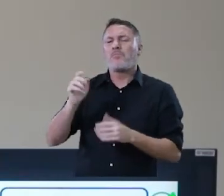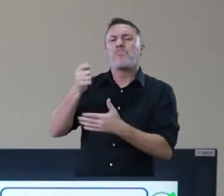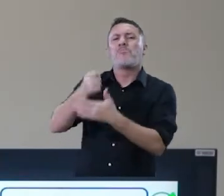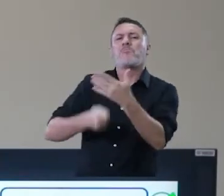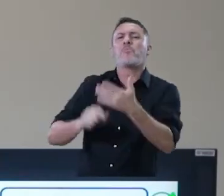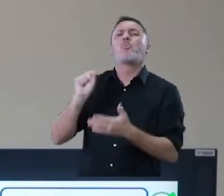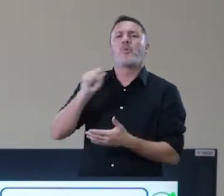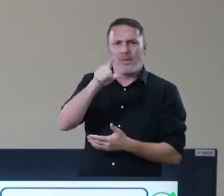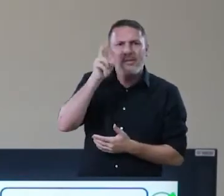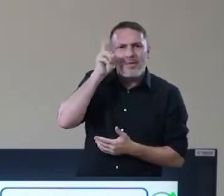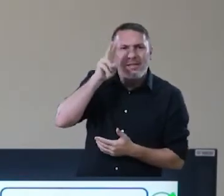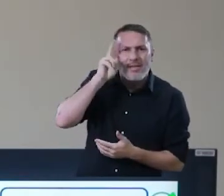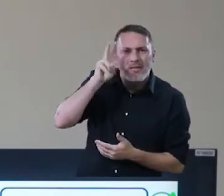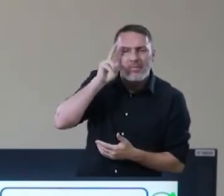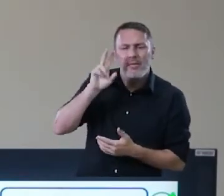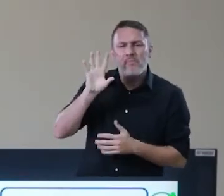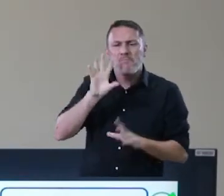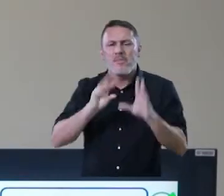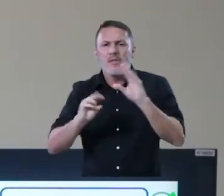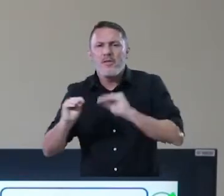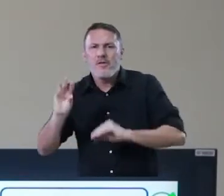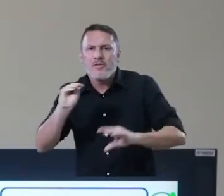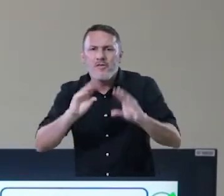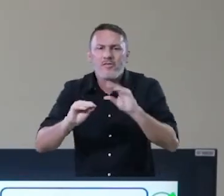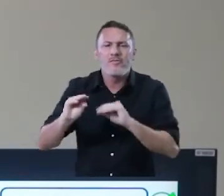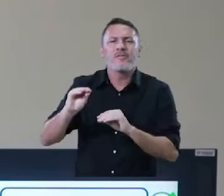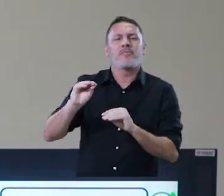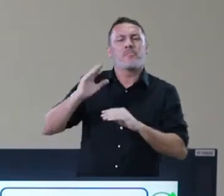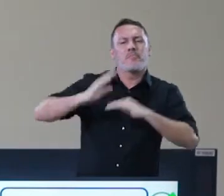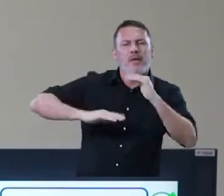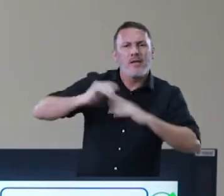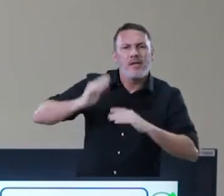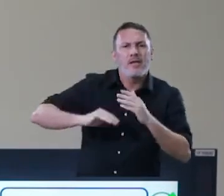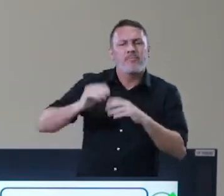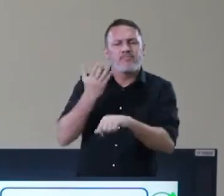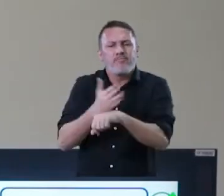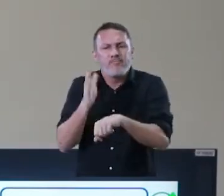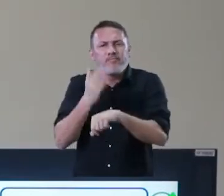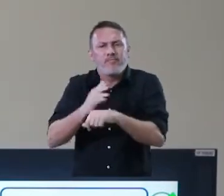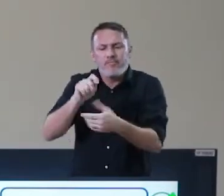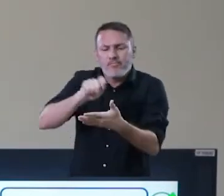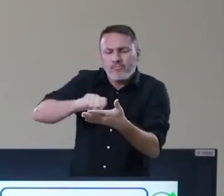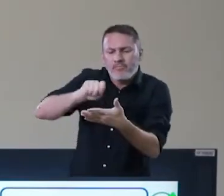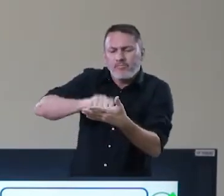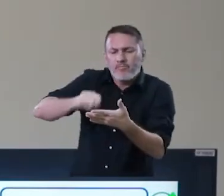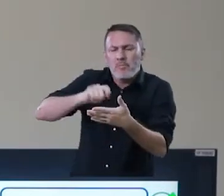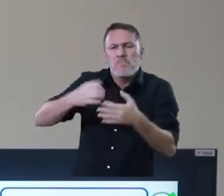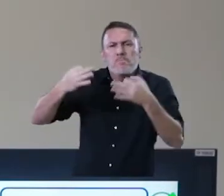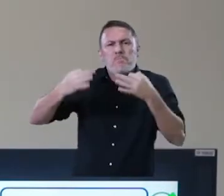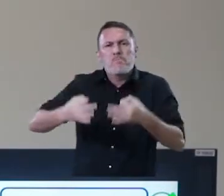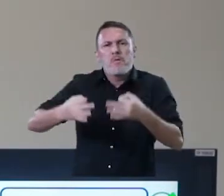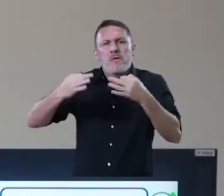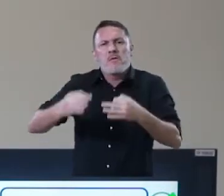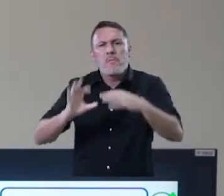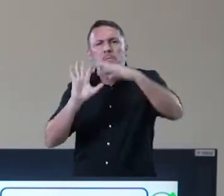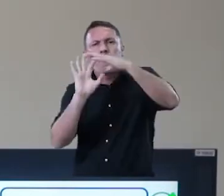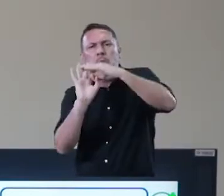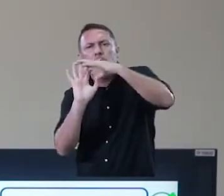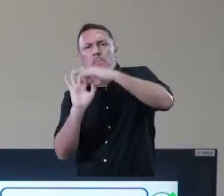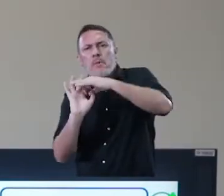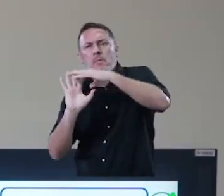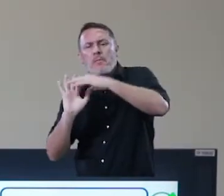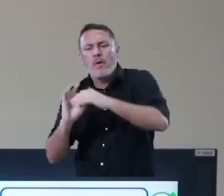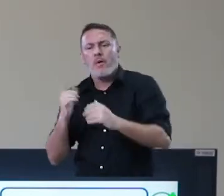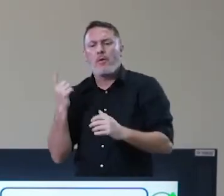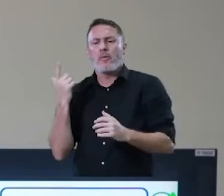laboratório. Lembra? Manipulação, né? A prática da escrita perfeita, coerente, os